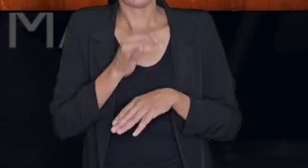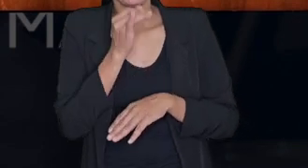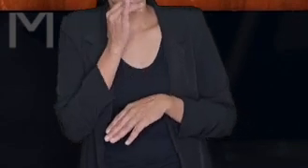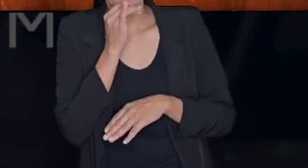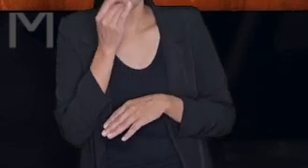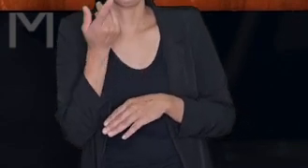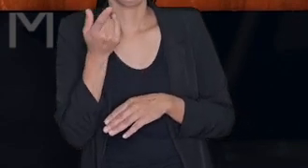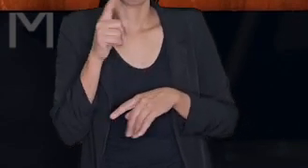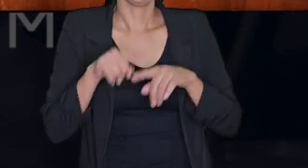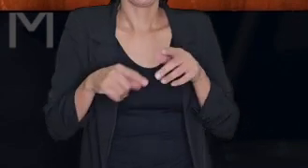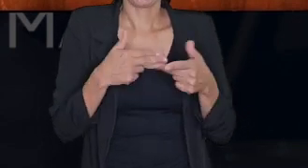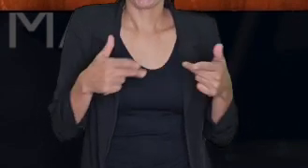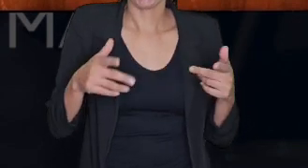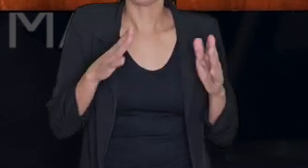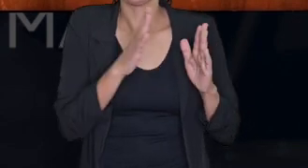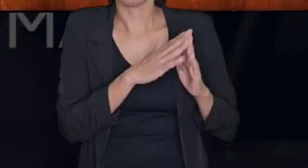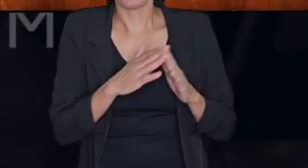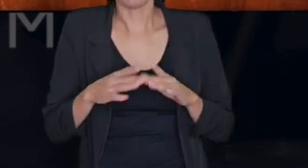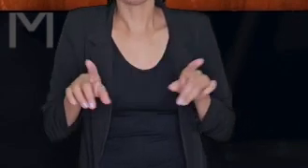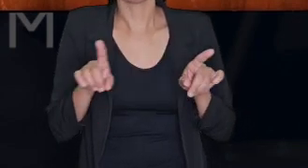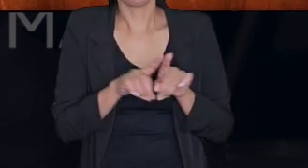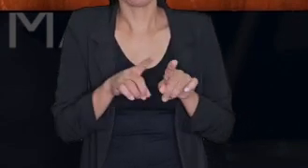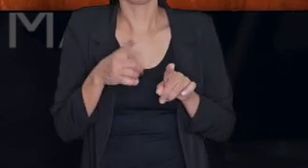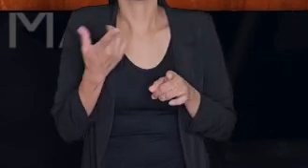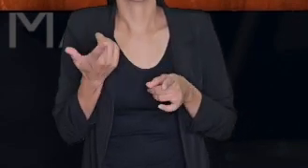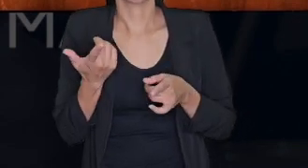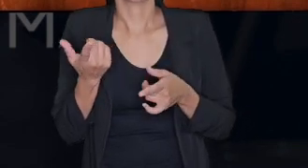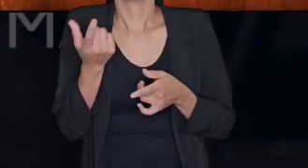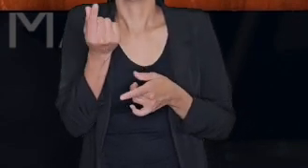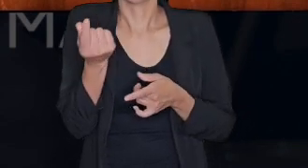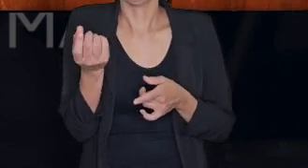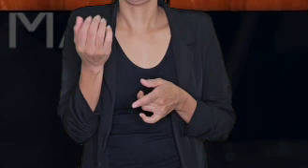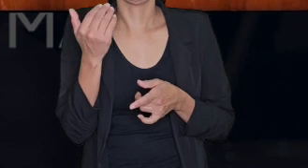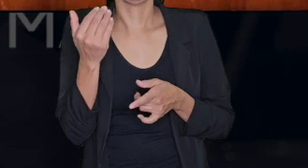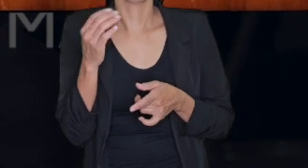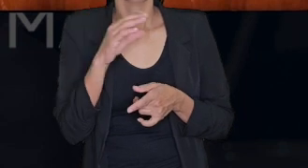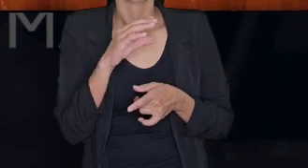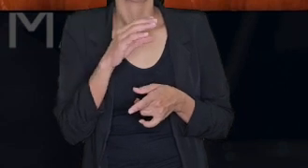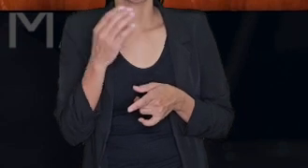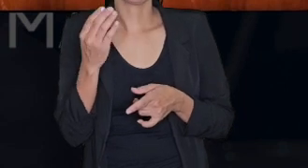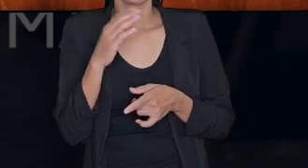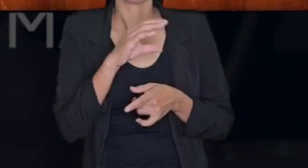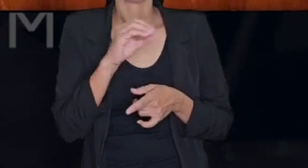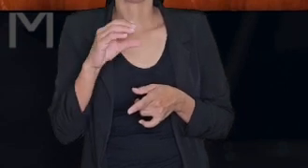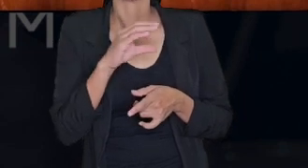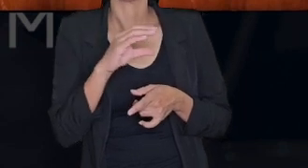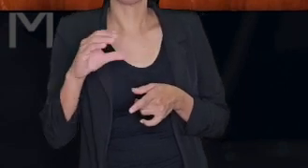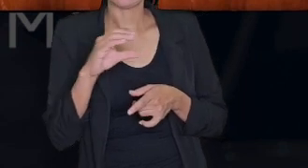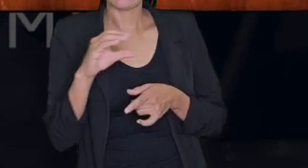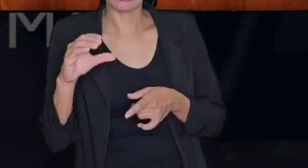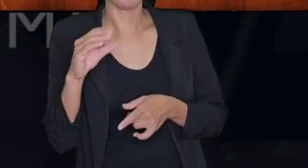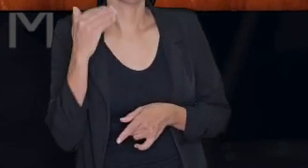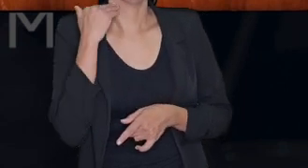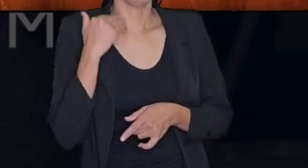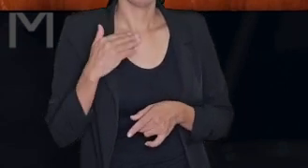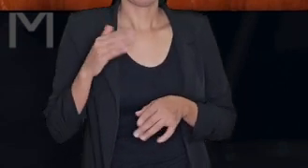da herança. Vamos supor que o autor da herança tenha deixado bens imóveis, mas também saldo credor em conta